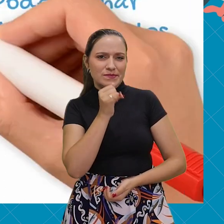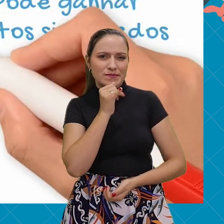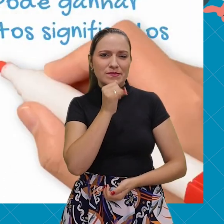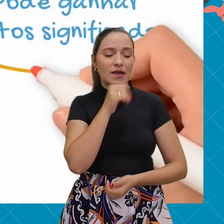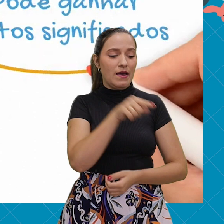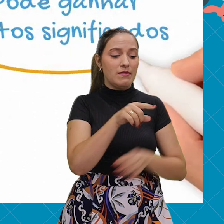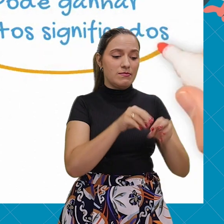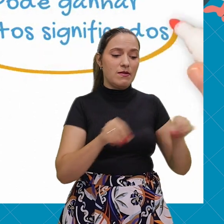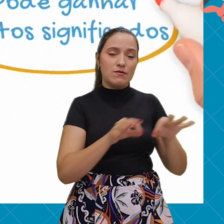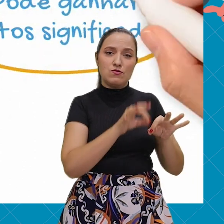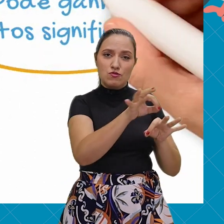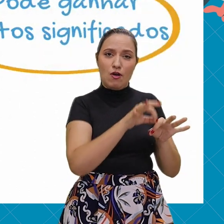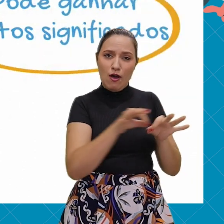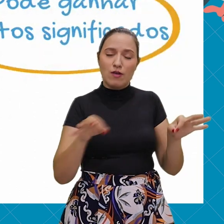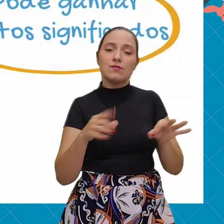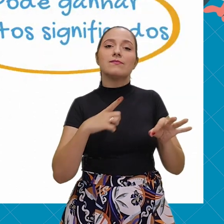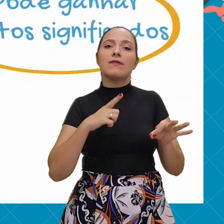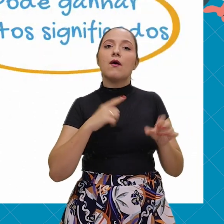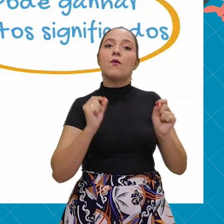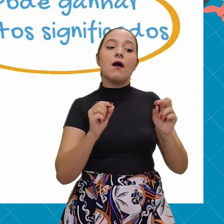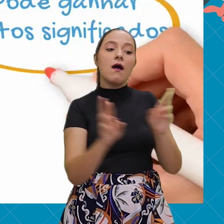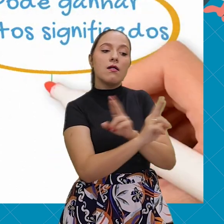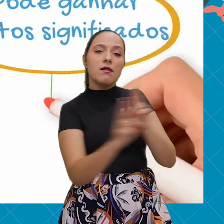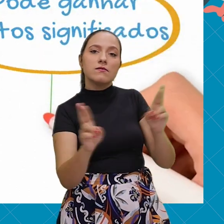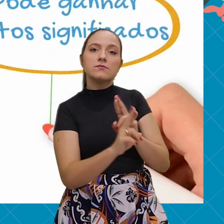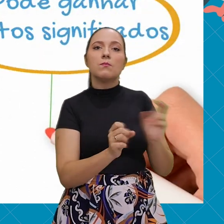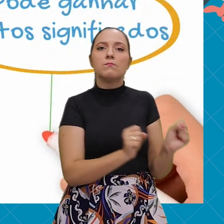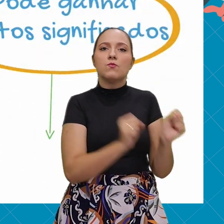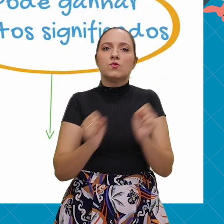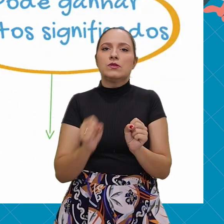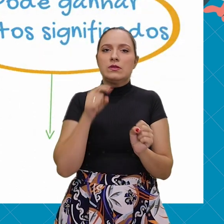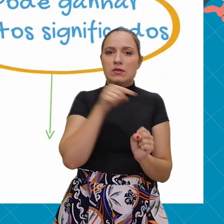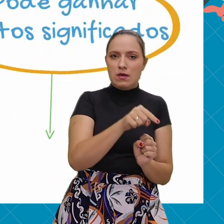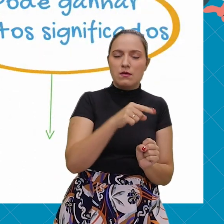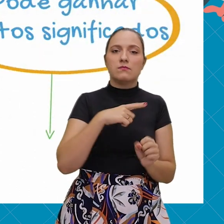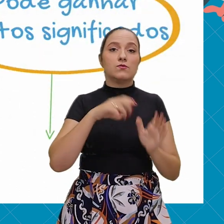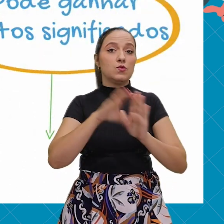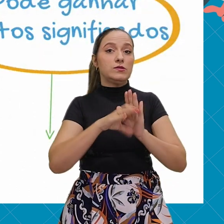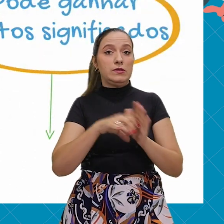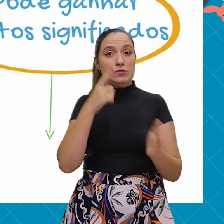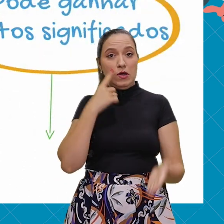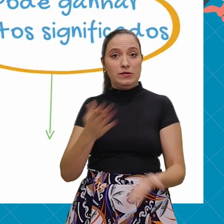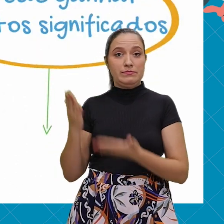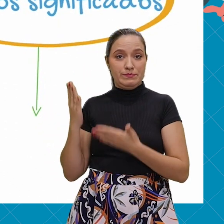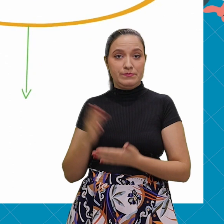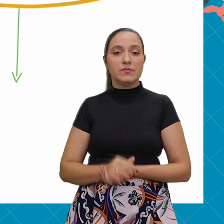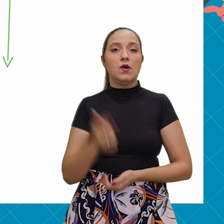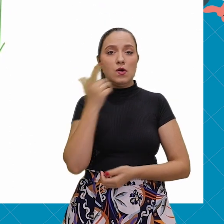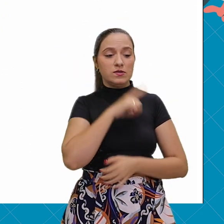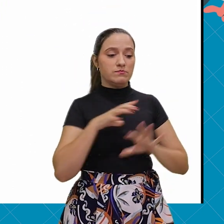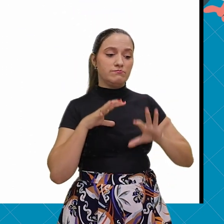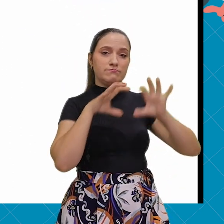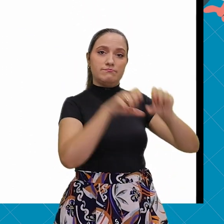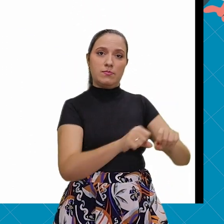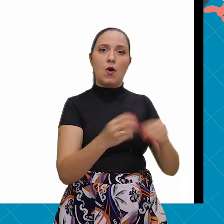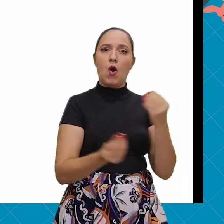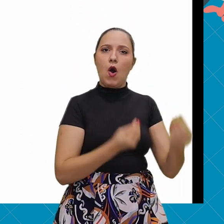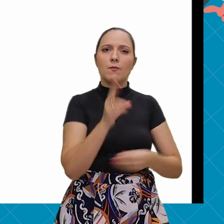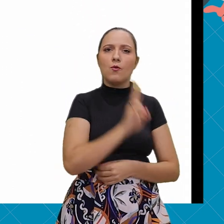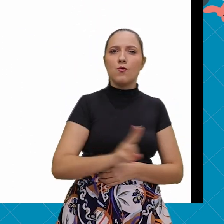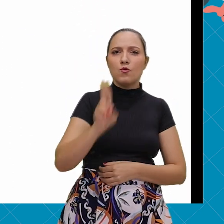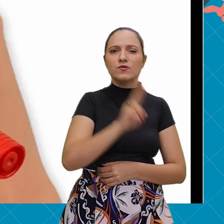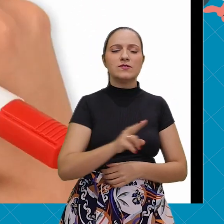o território é comumente associado às relações de poder, tendo a seguinte definição: apropriação e utilização do